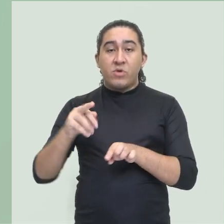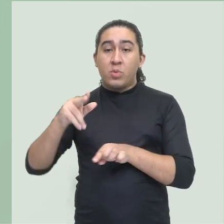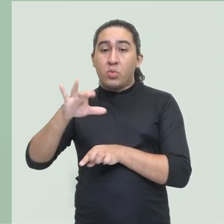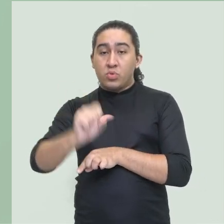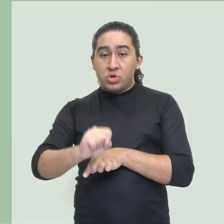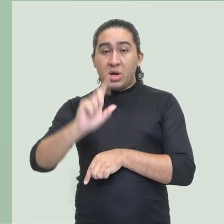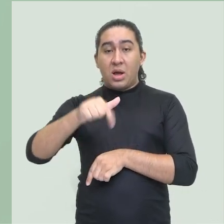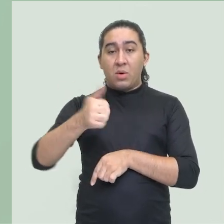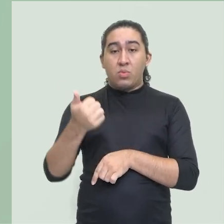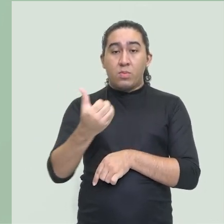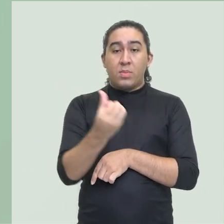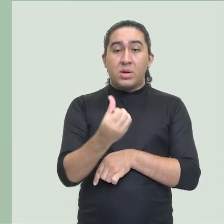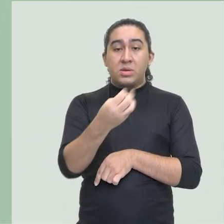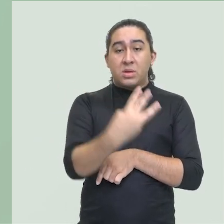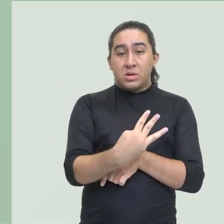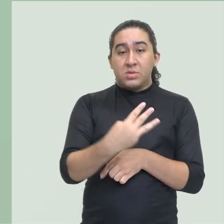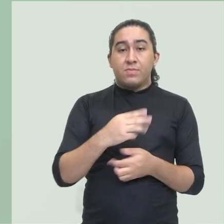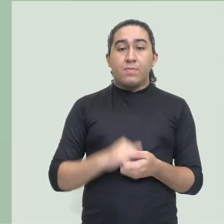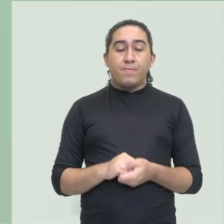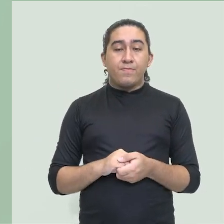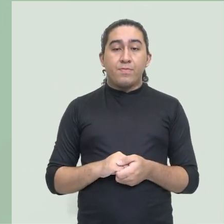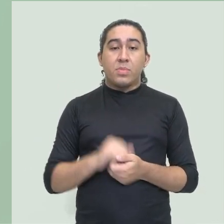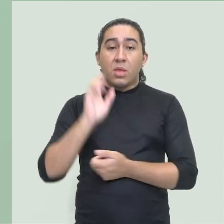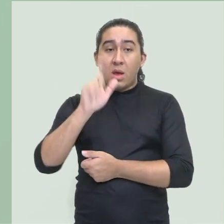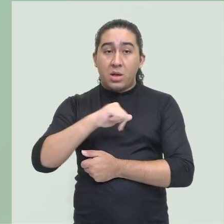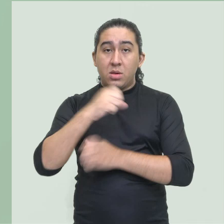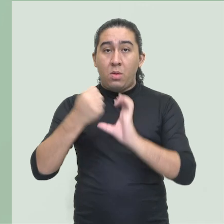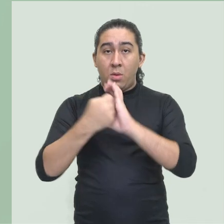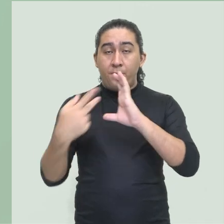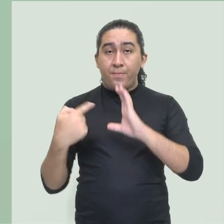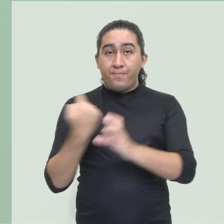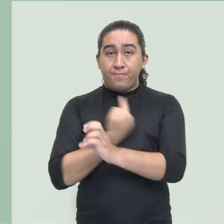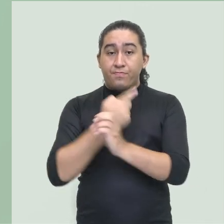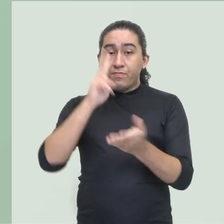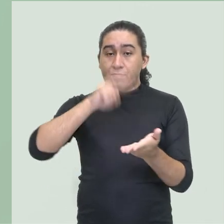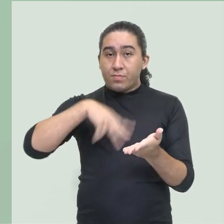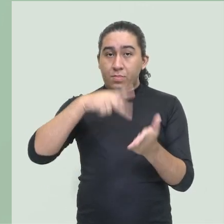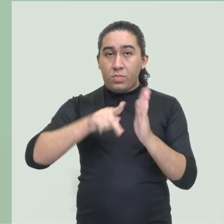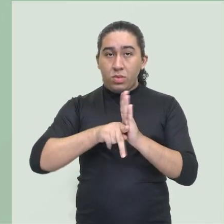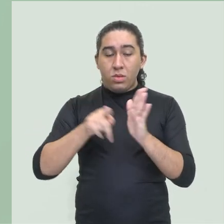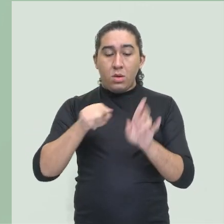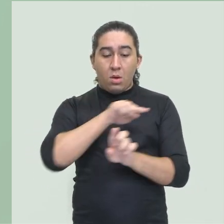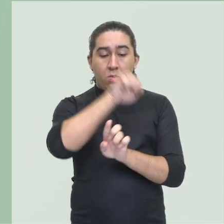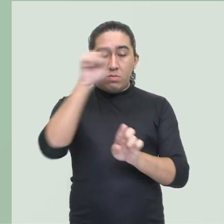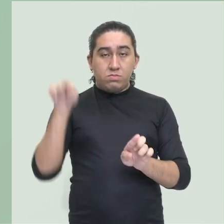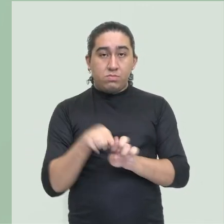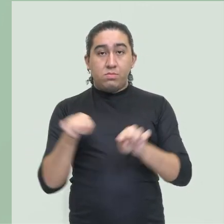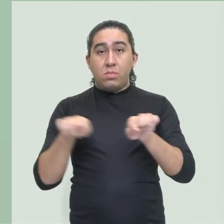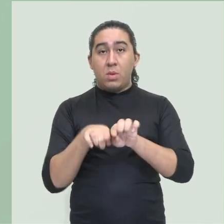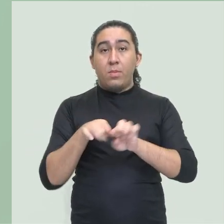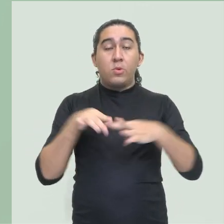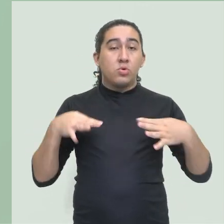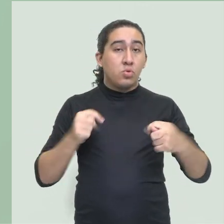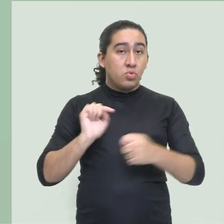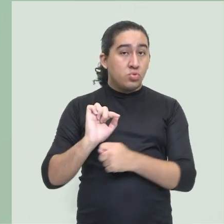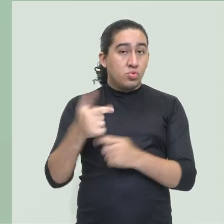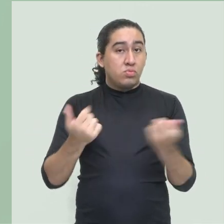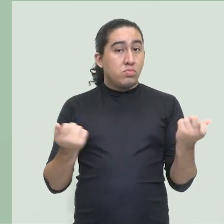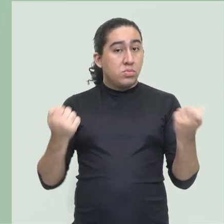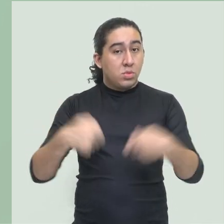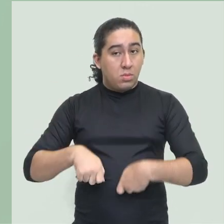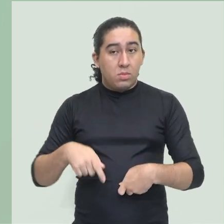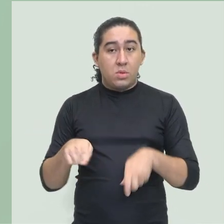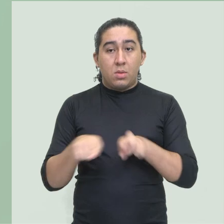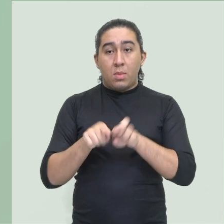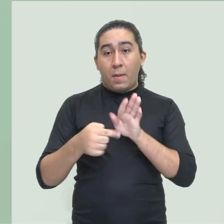sendo 12 espécies endêmicas. Então, é dessa forma que a gente vai fazer a leitura, né, desse e dos outros gráficos dos biomas